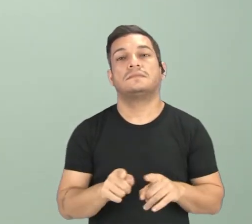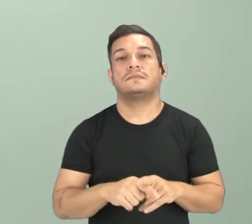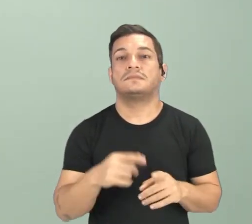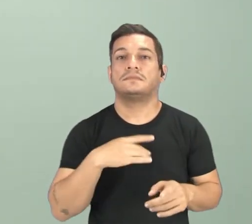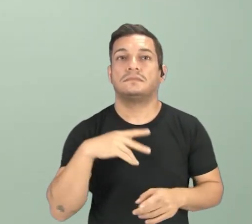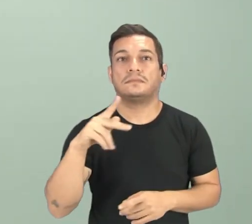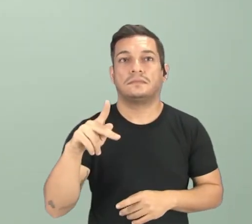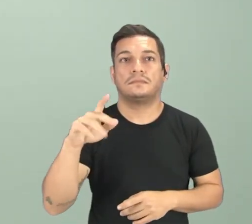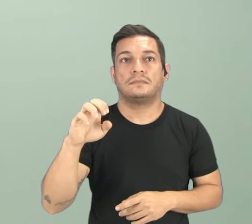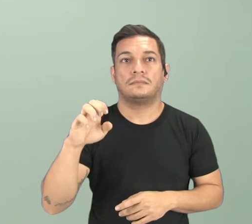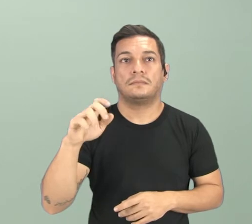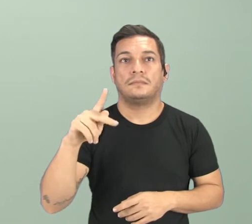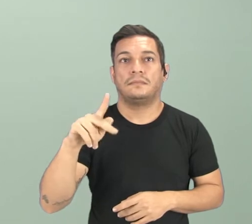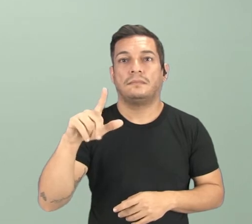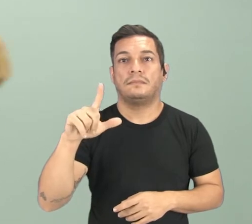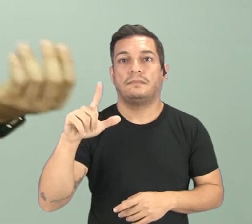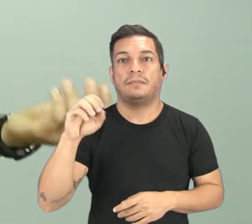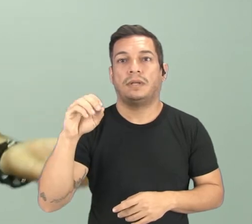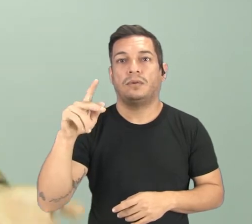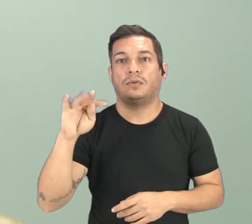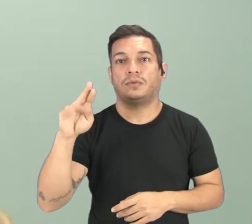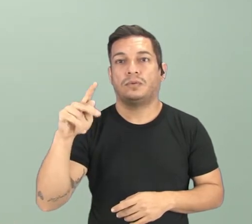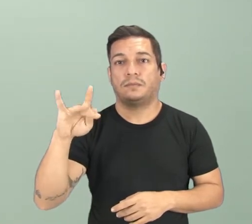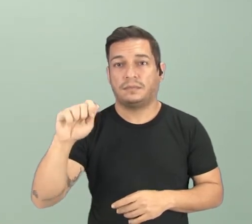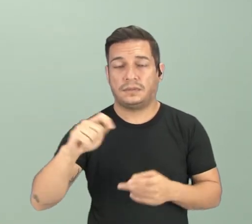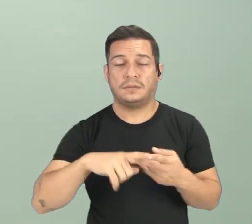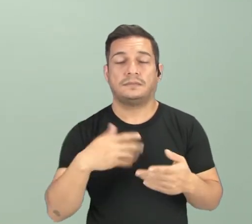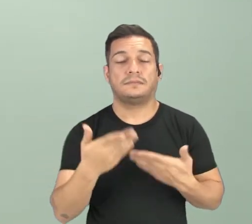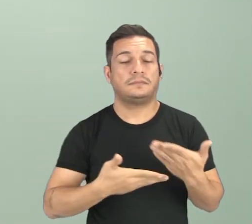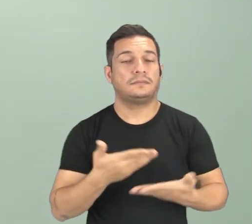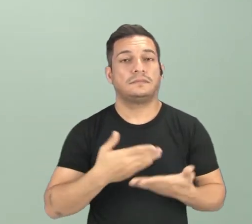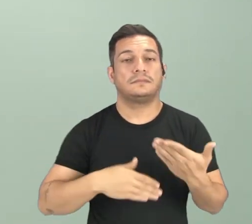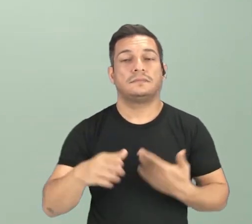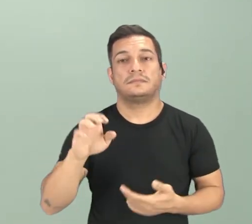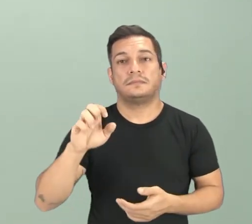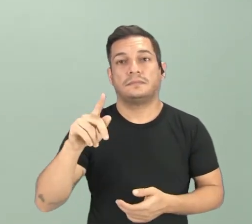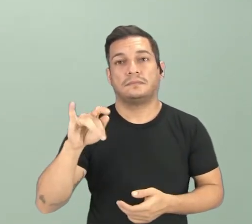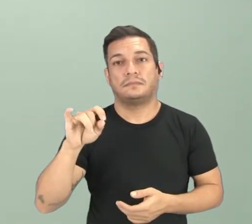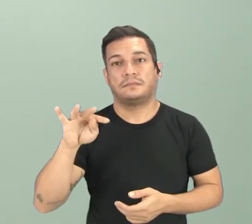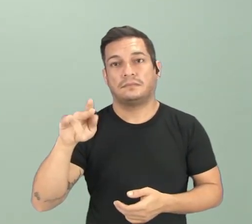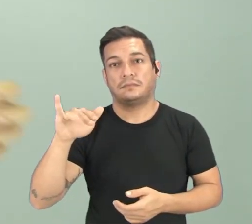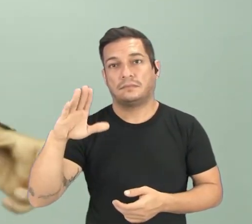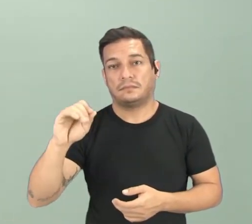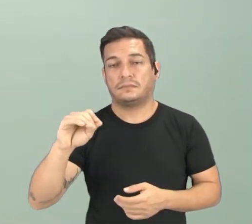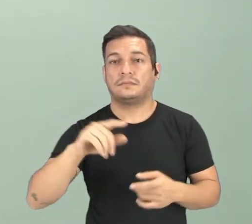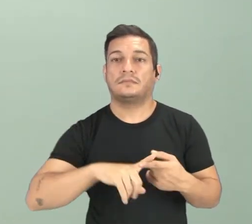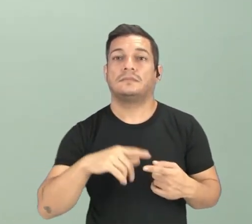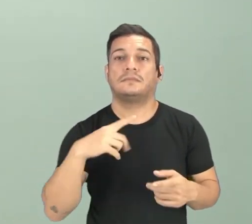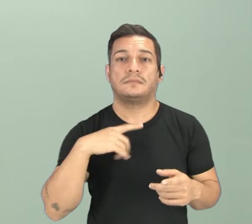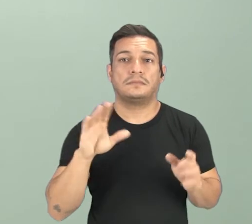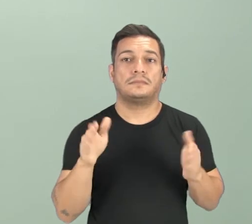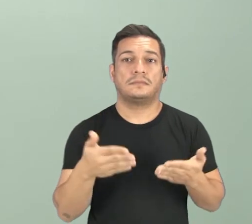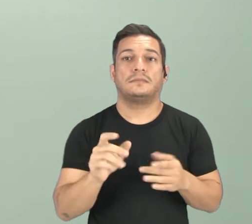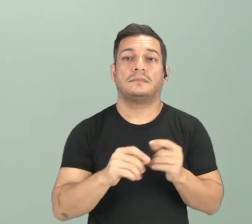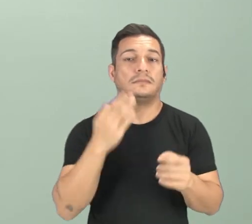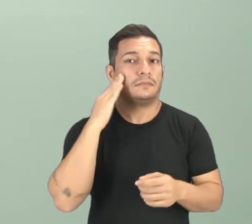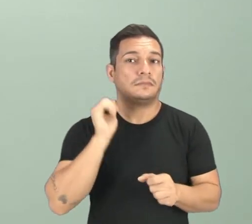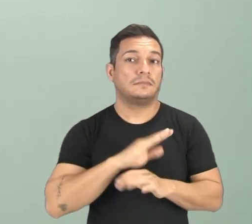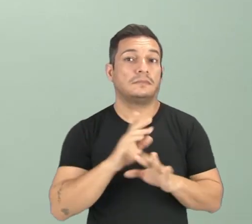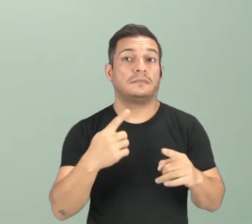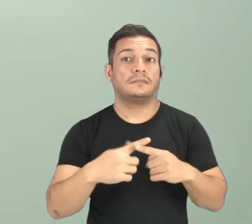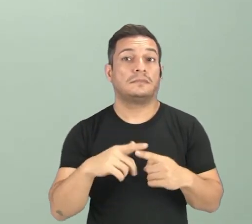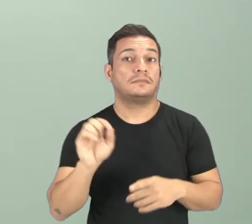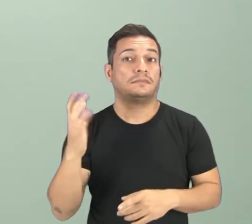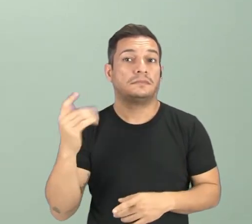a pleiotropia, né, interações epistáticas ou não epistáticas, a gente pega uma coisa muito específica para poder entender, porque